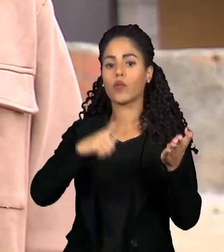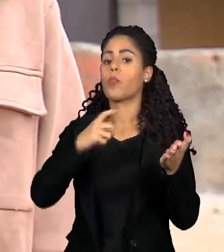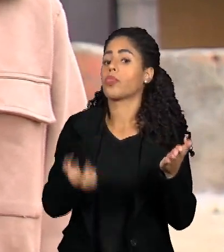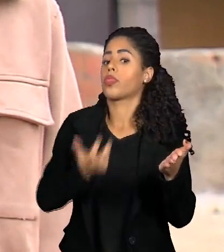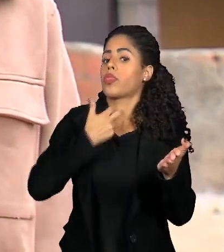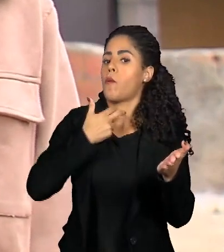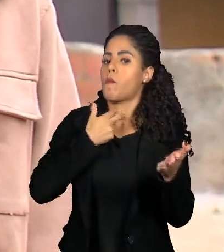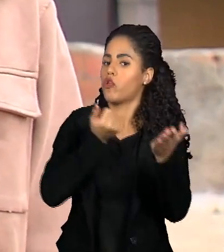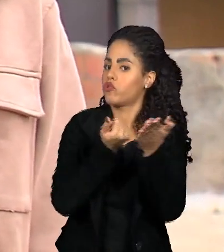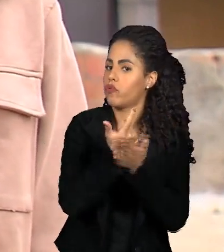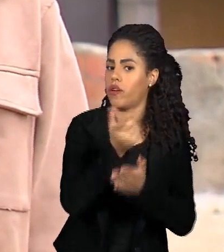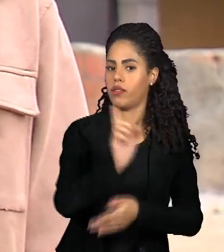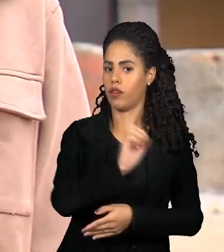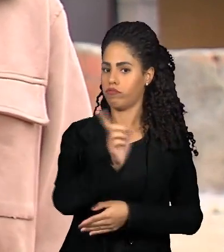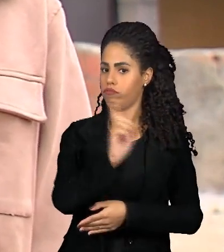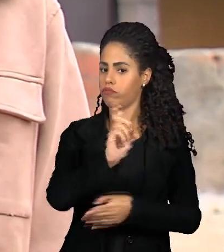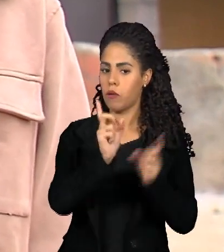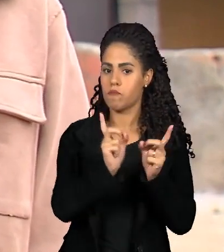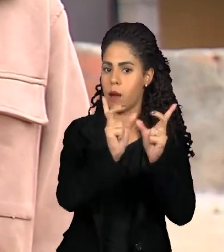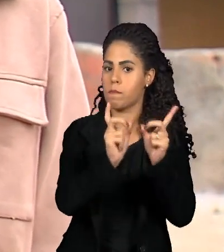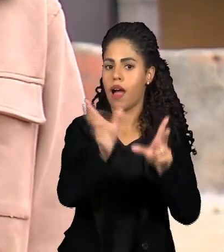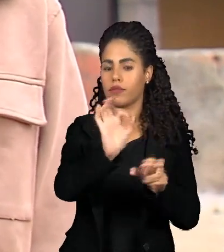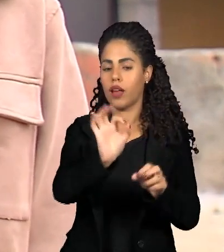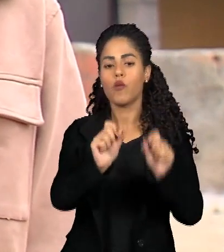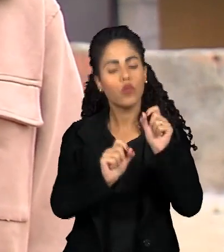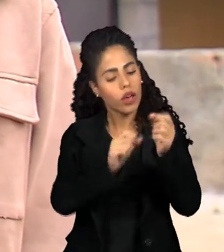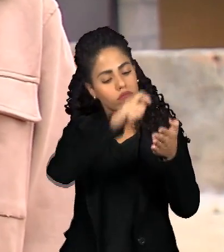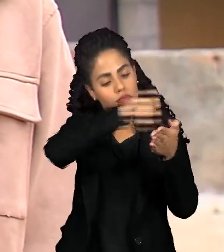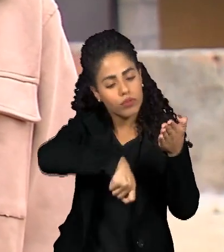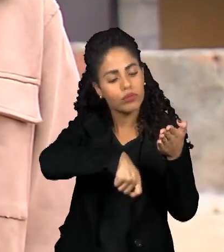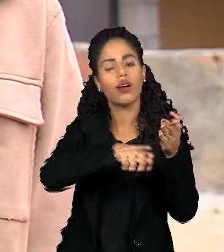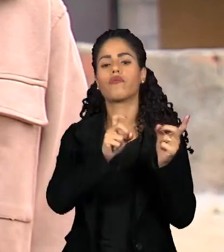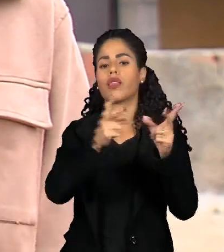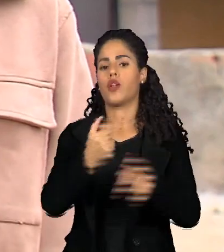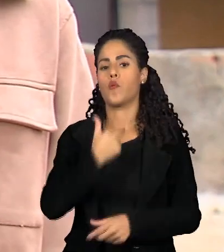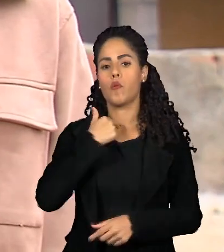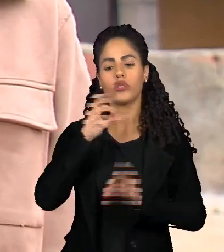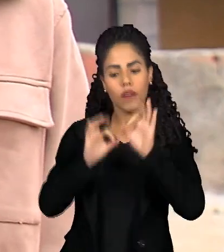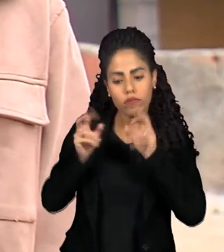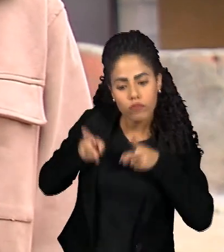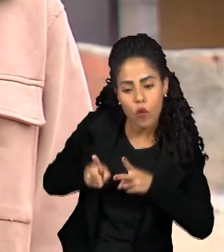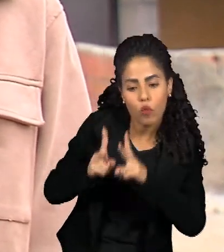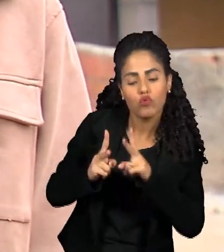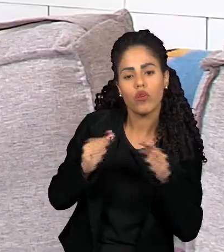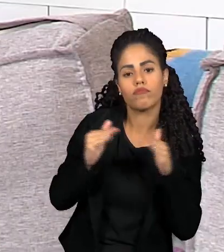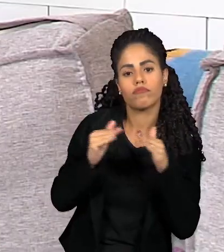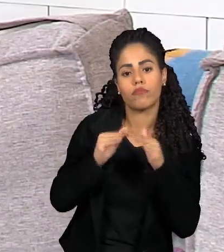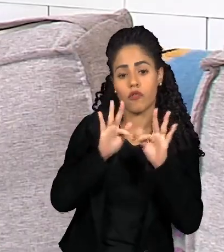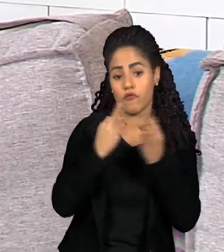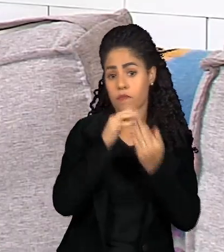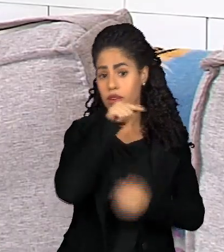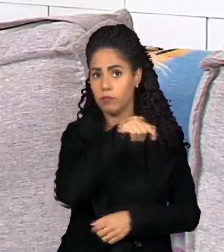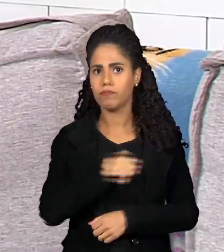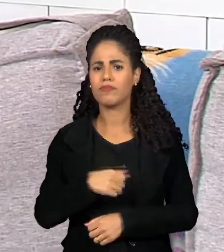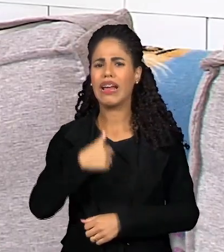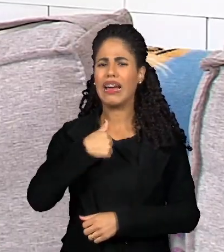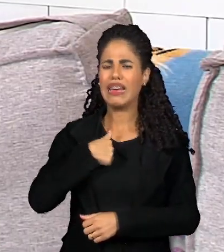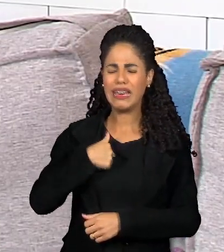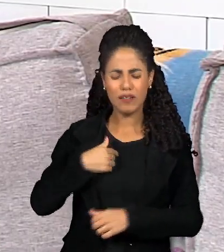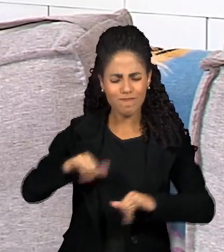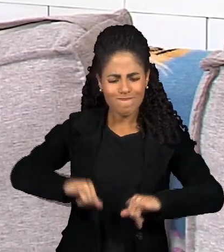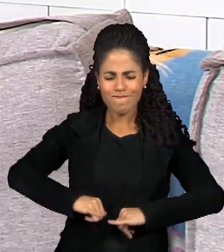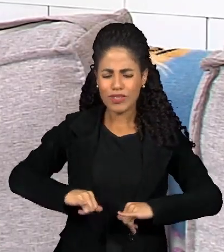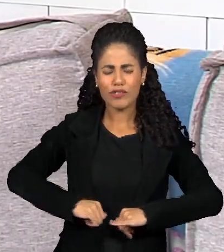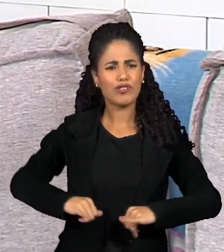nos próximos anos, porque a gente entende que a casa vai ser um fator estruturante para aquele território e para aquela família. Eu sofria muito preconceito